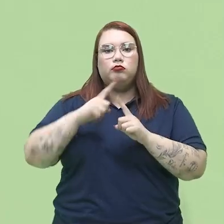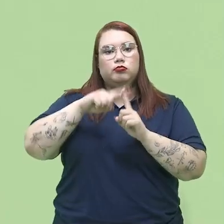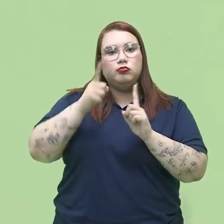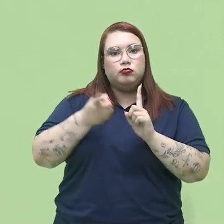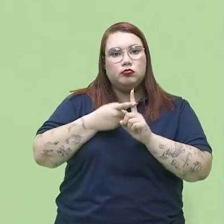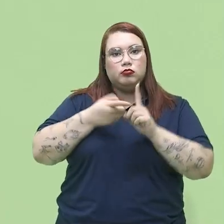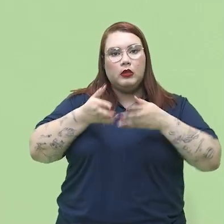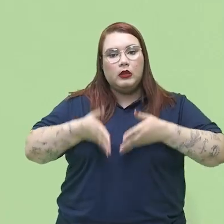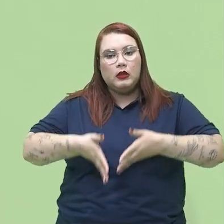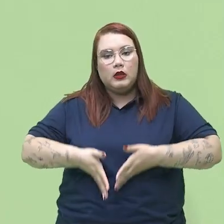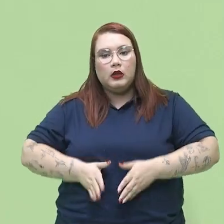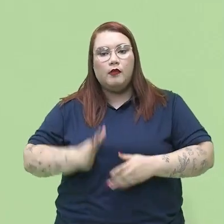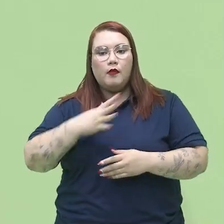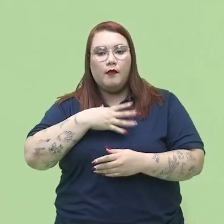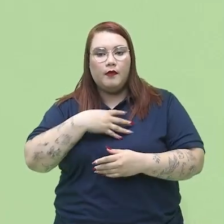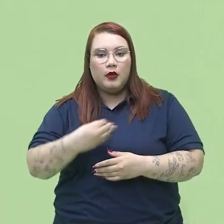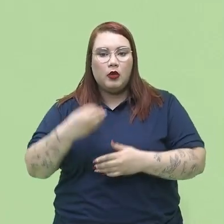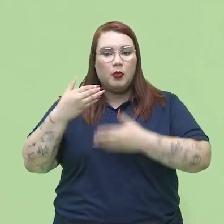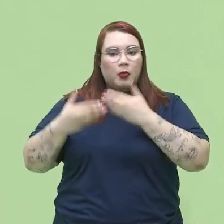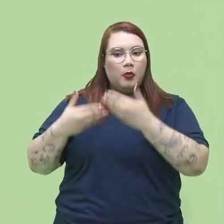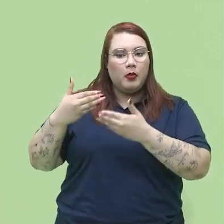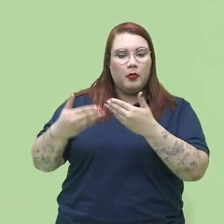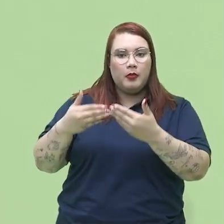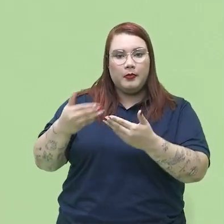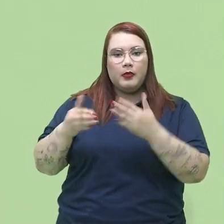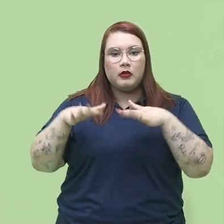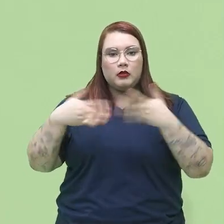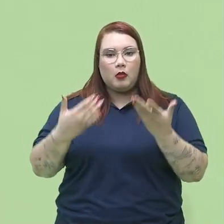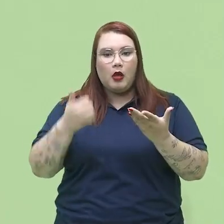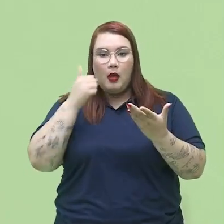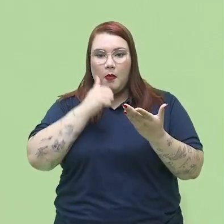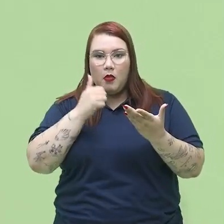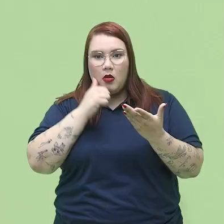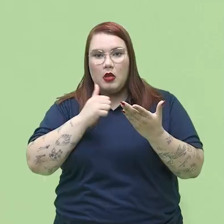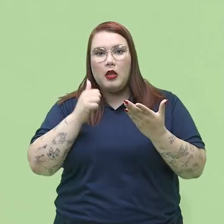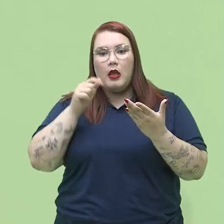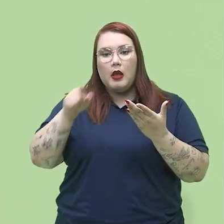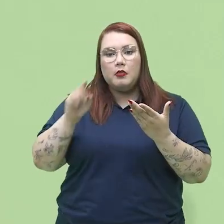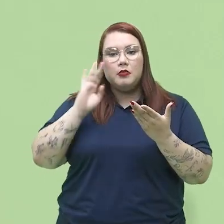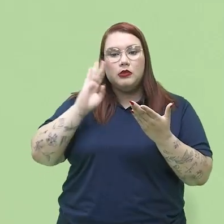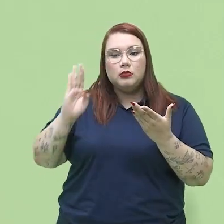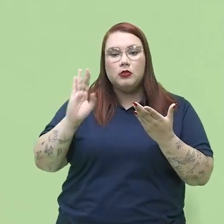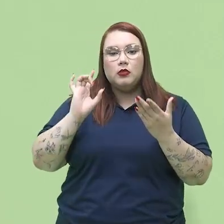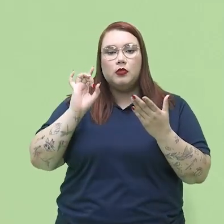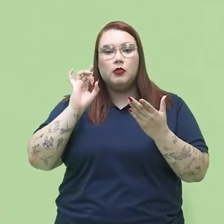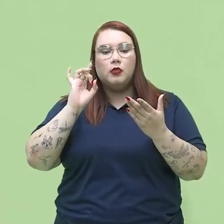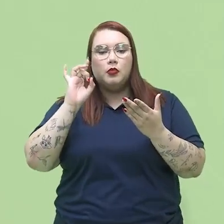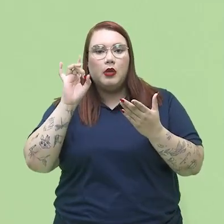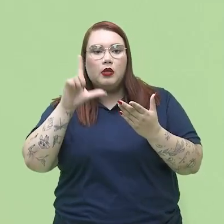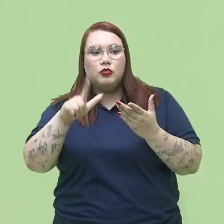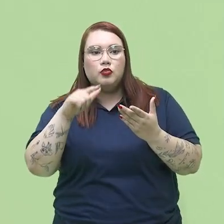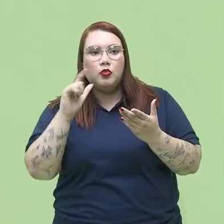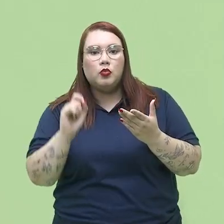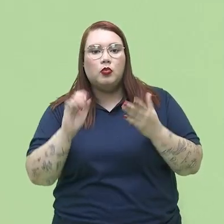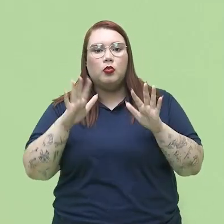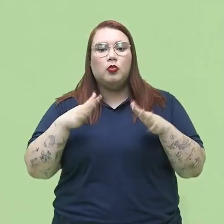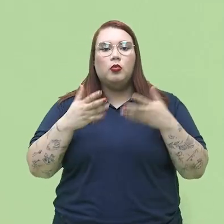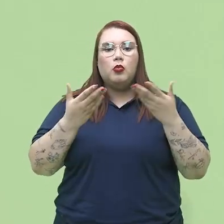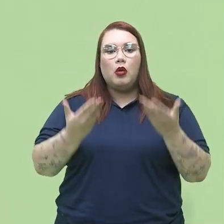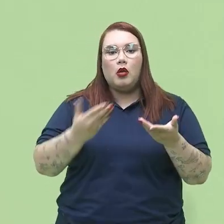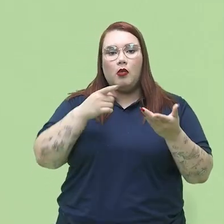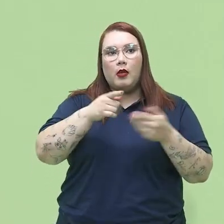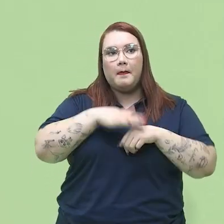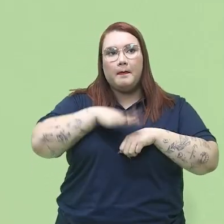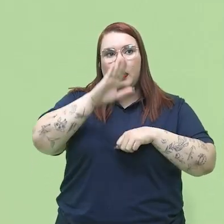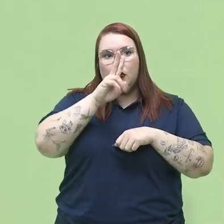no caso da mulher, ela estava condicionada a escolher o indivíduo, né, que era mais forte, ou que tinha